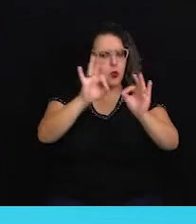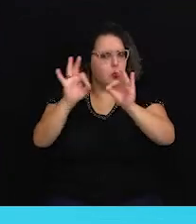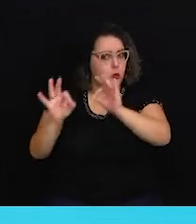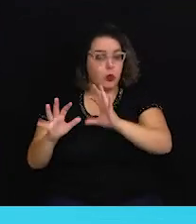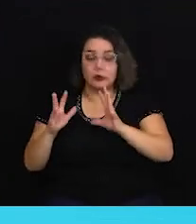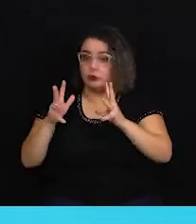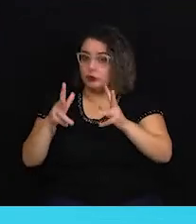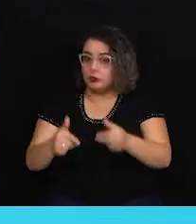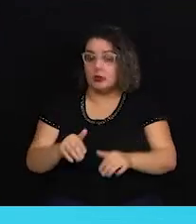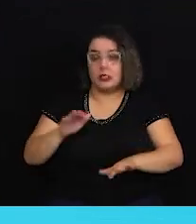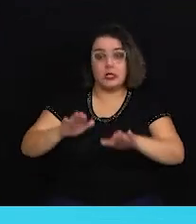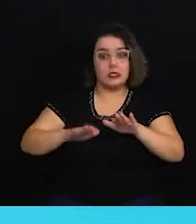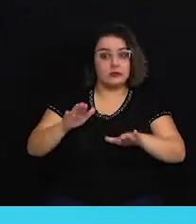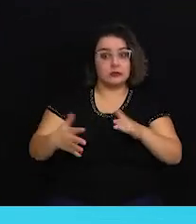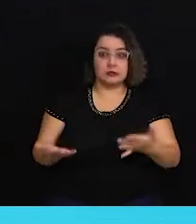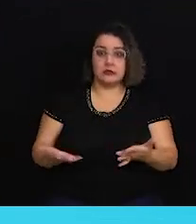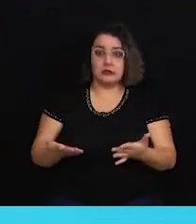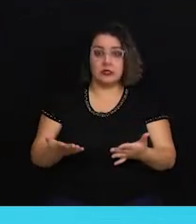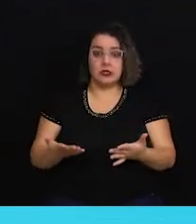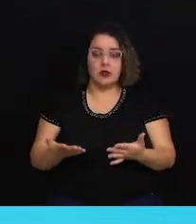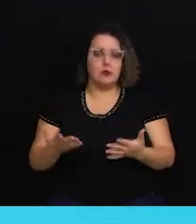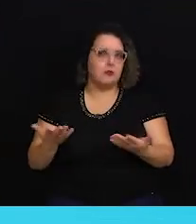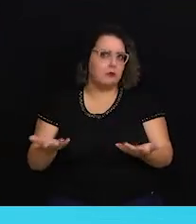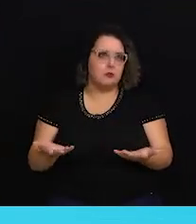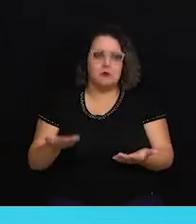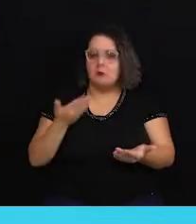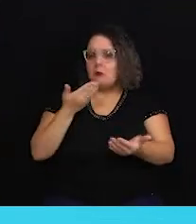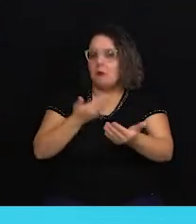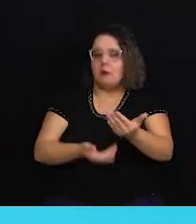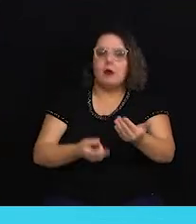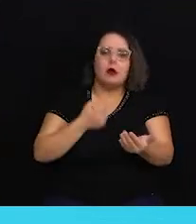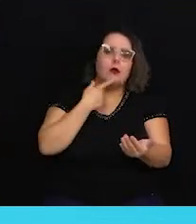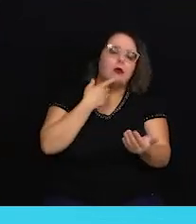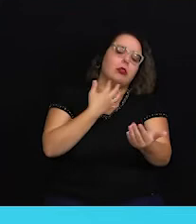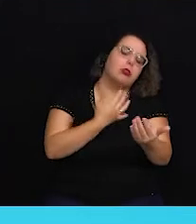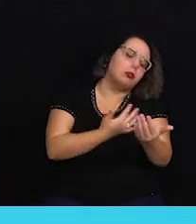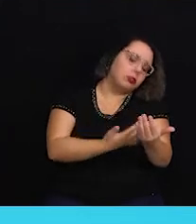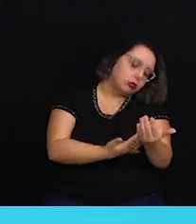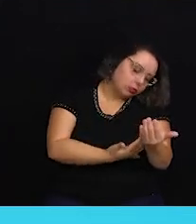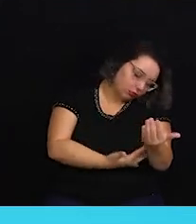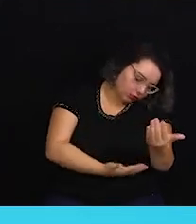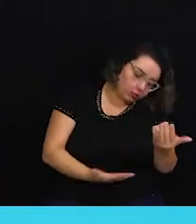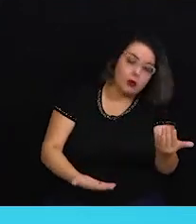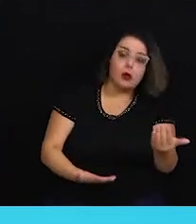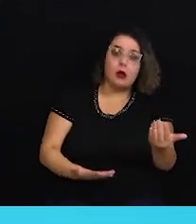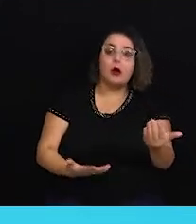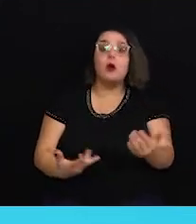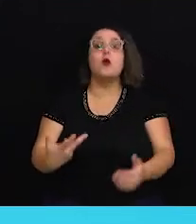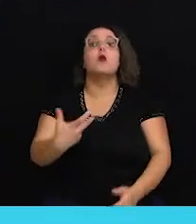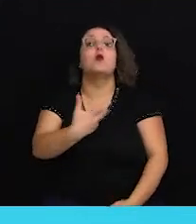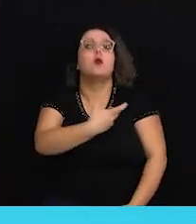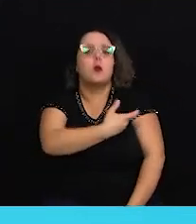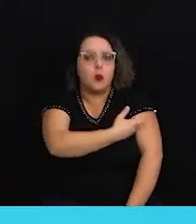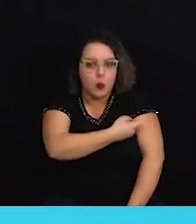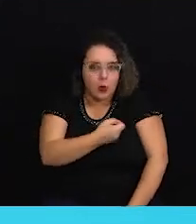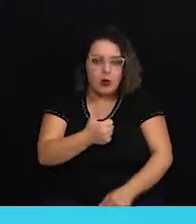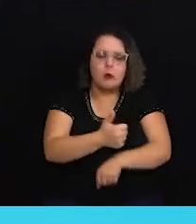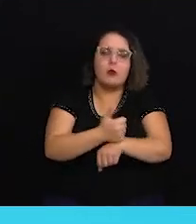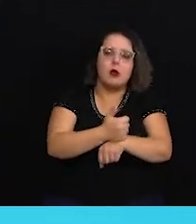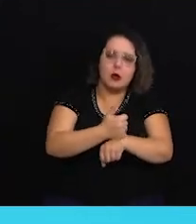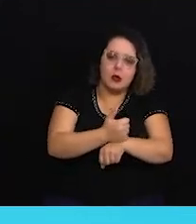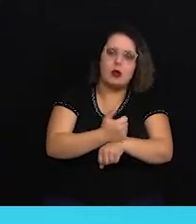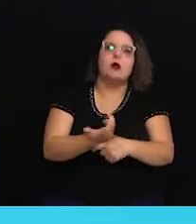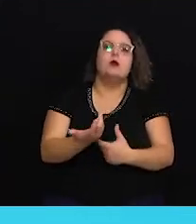vezes tem procedimento que pode, de repente, envolva uma perda de sangue, um procedimento que tem sangue, o anestesista que vai colher esses exames